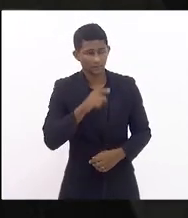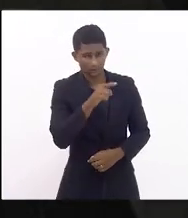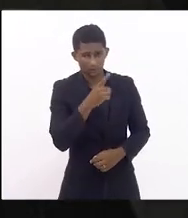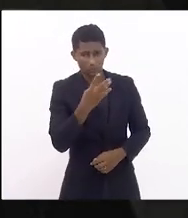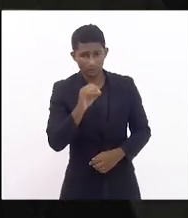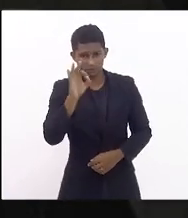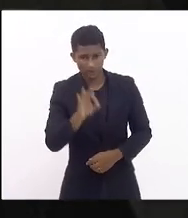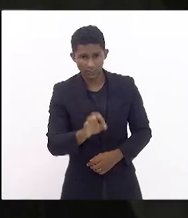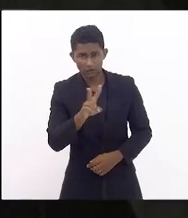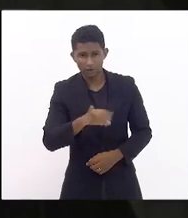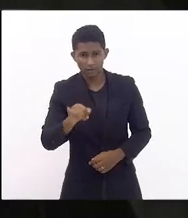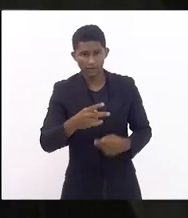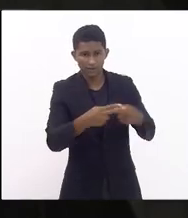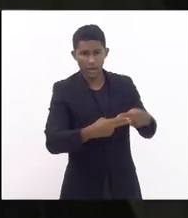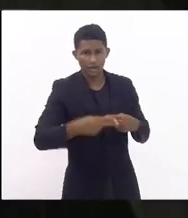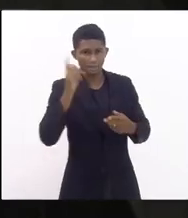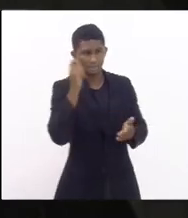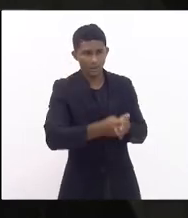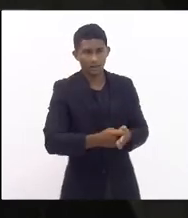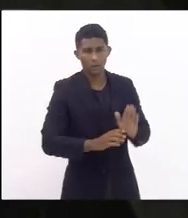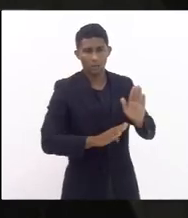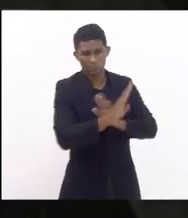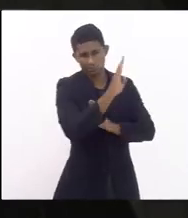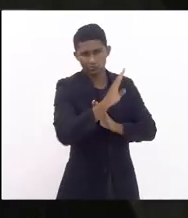valor da tarifa dos trens. Segundo lugar,